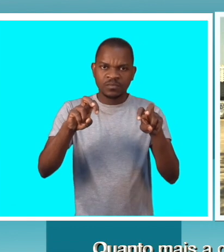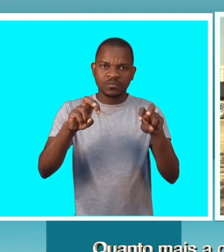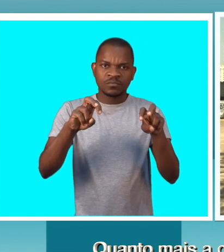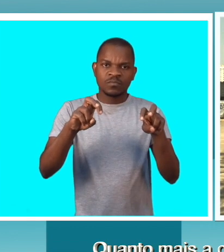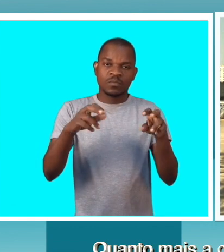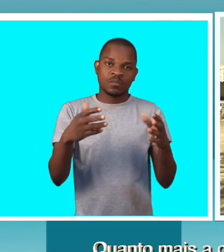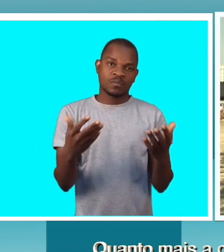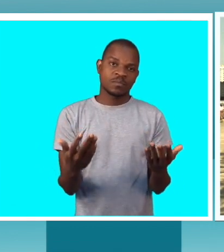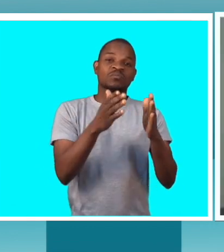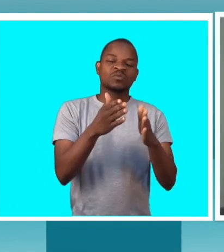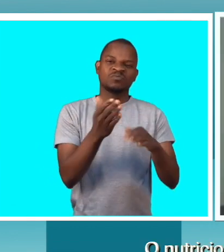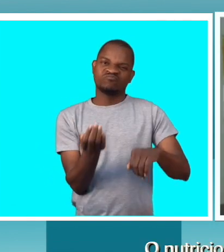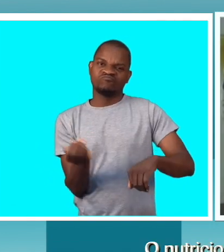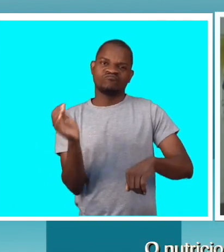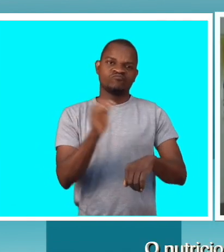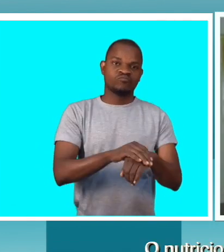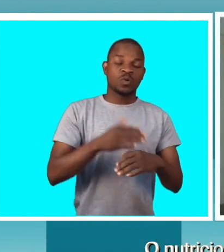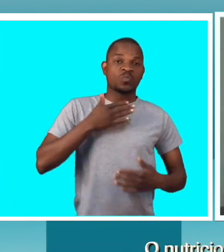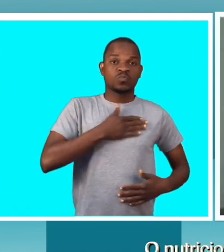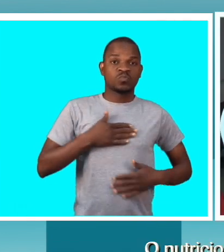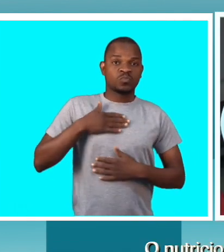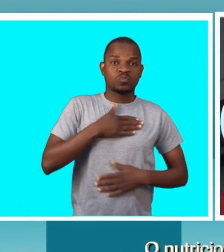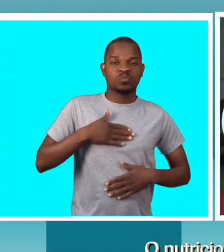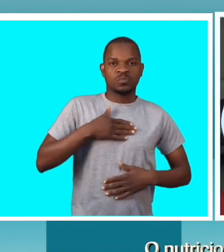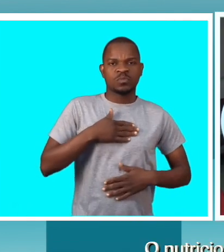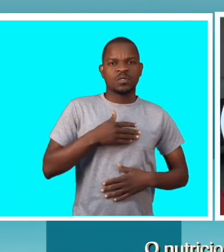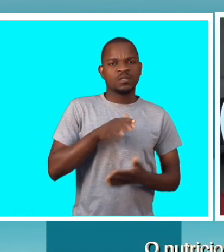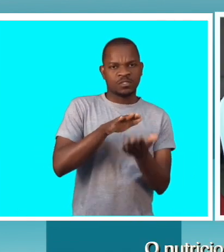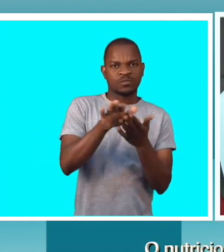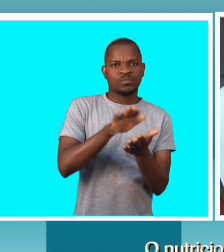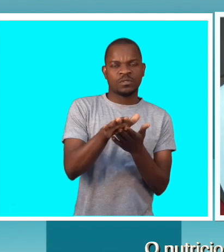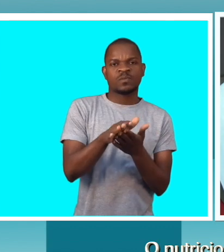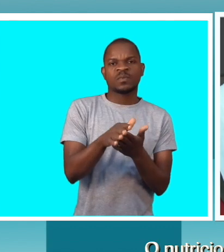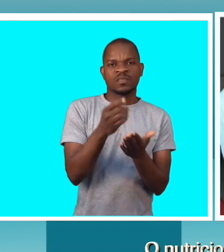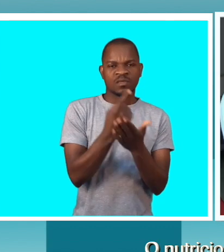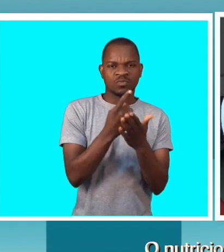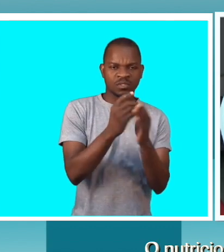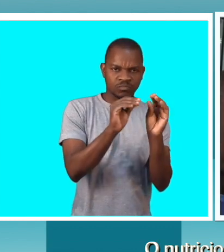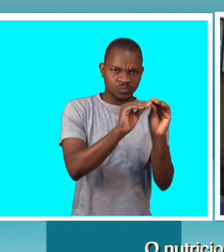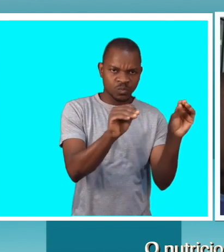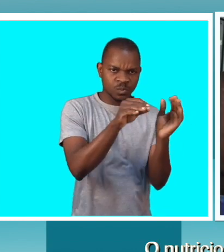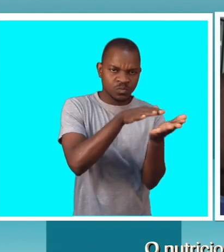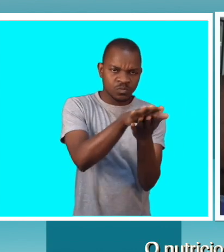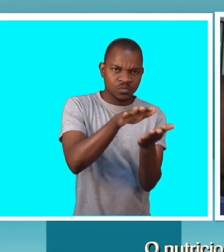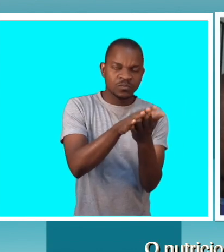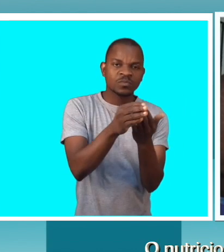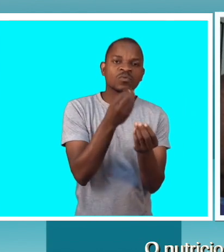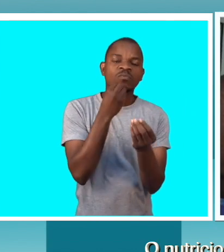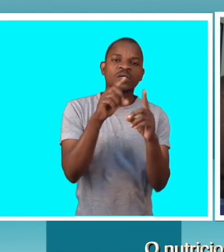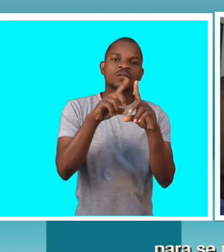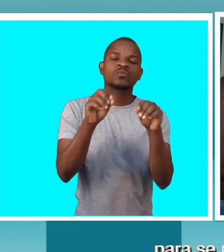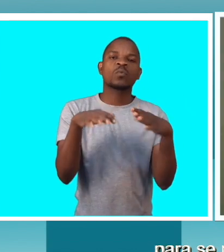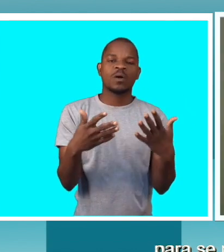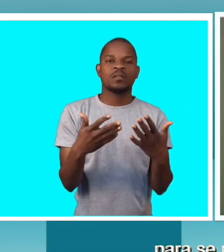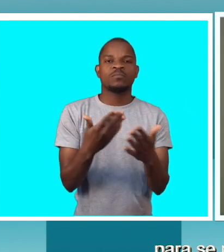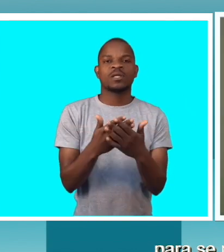que seja investigado pelas crianças. O nutricionista Armando Djambo defende a necessidade de educação nutricional para